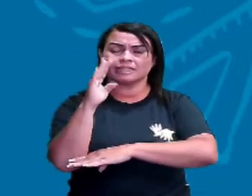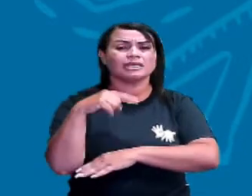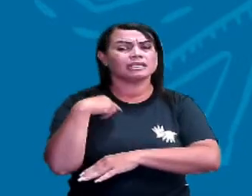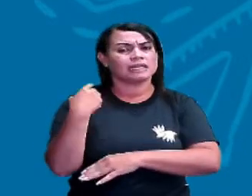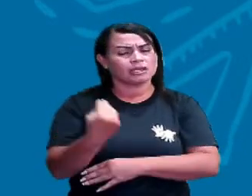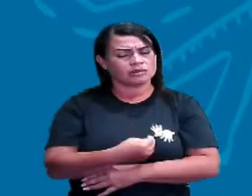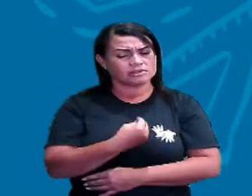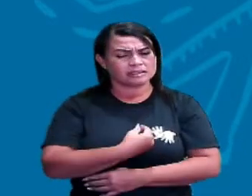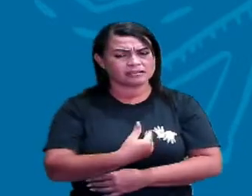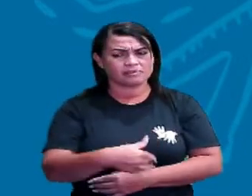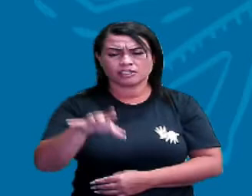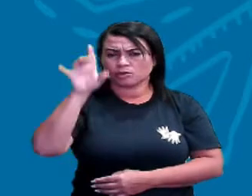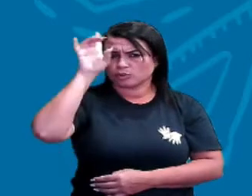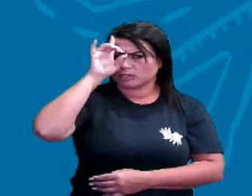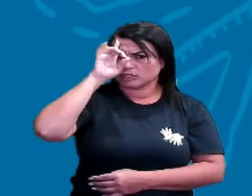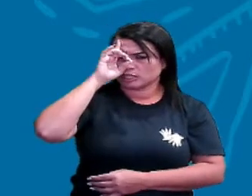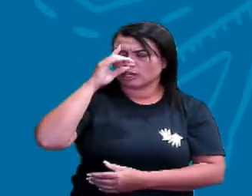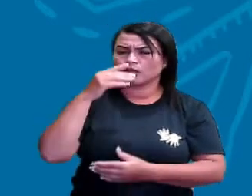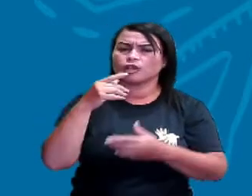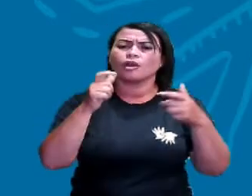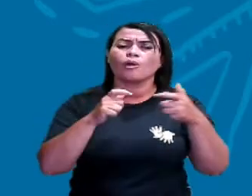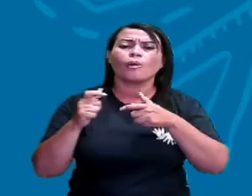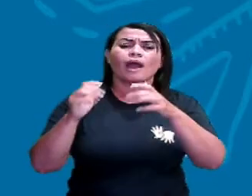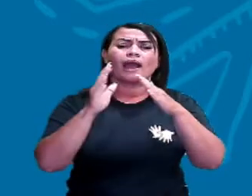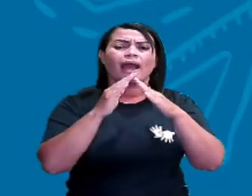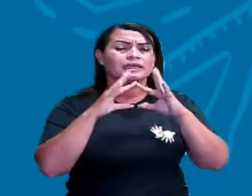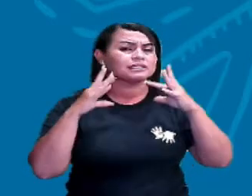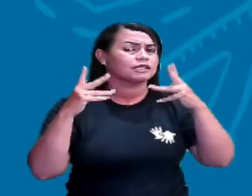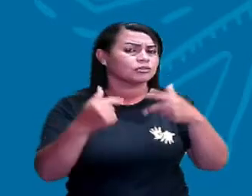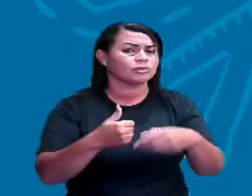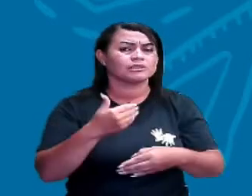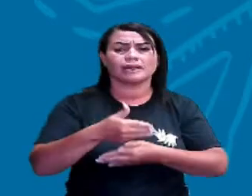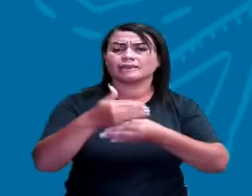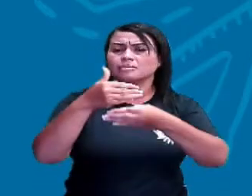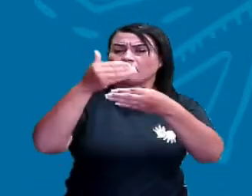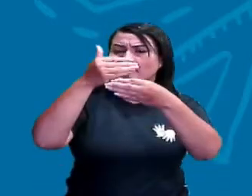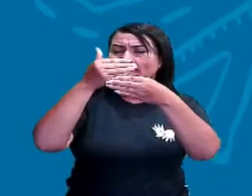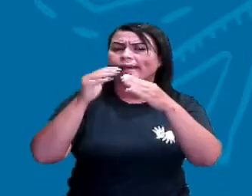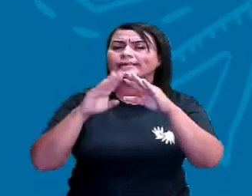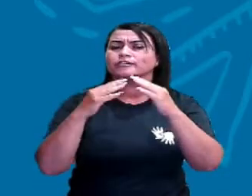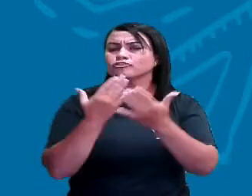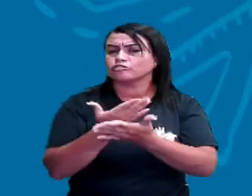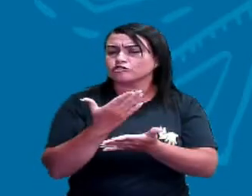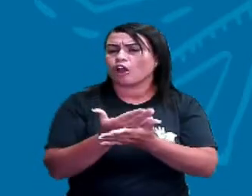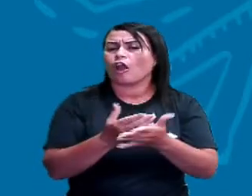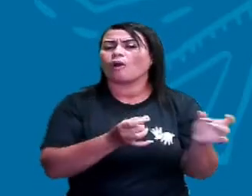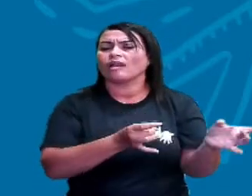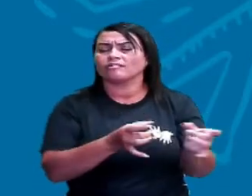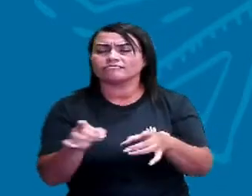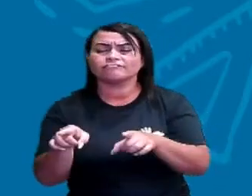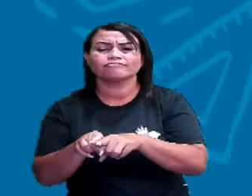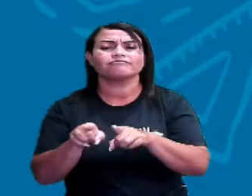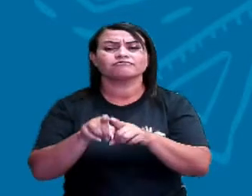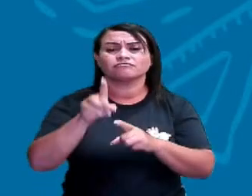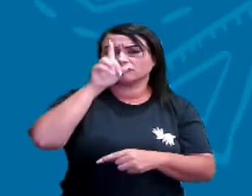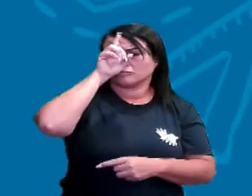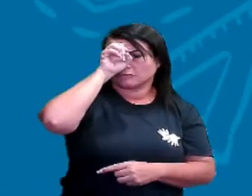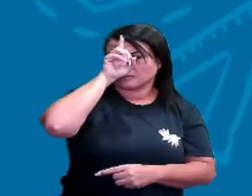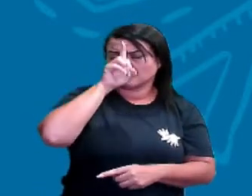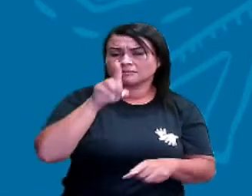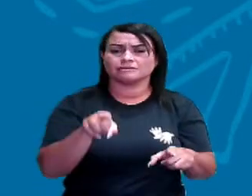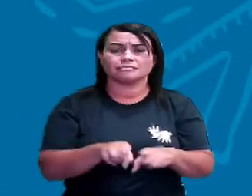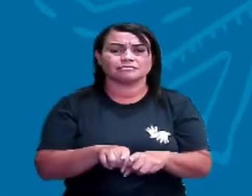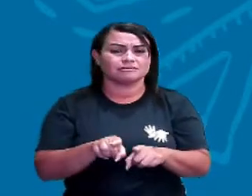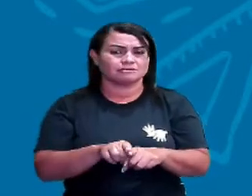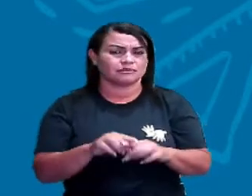em todas as residências, prédios, estabelecimentos, como escolas, comércio, hospitais e etc.